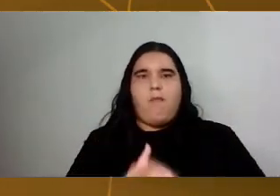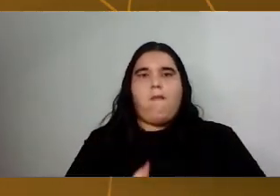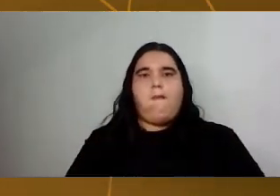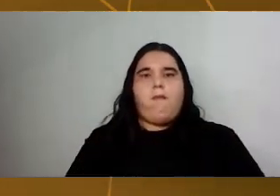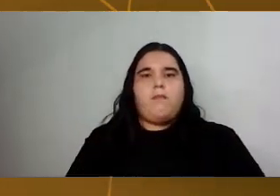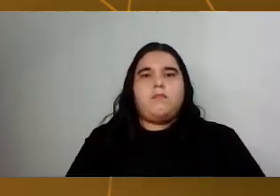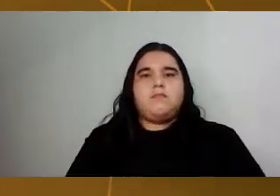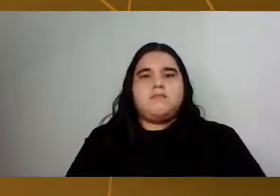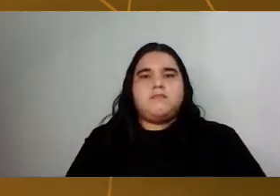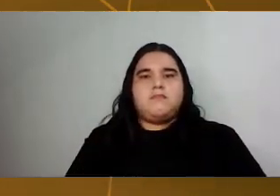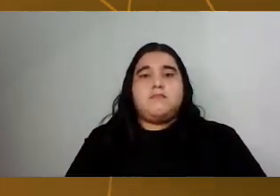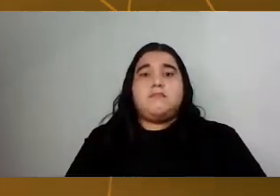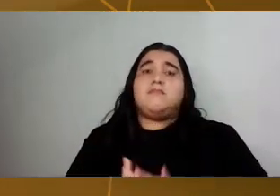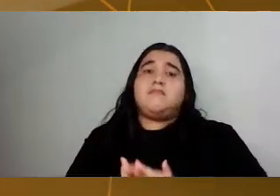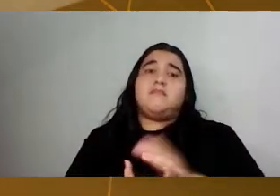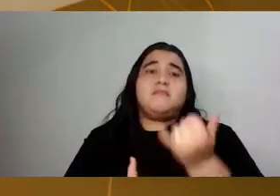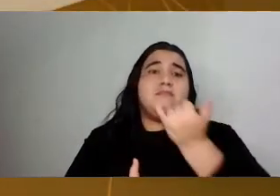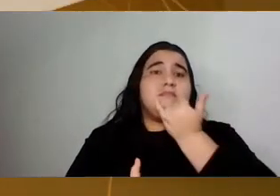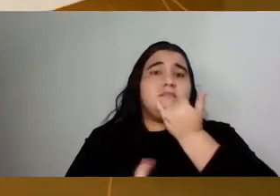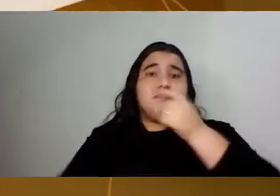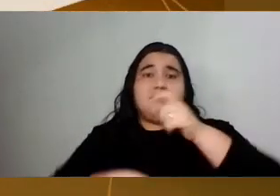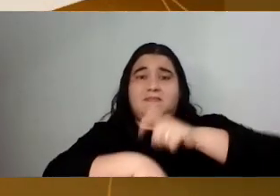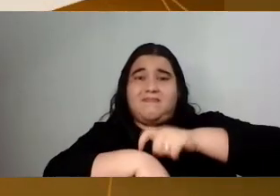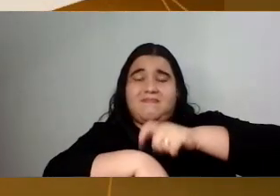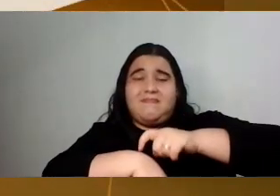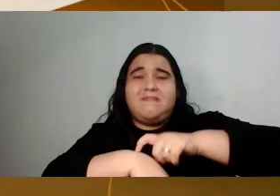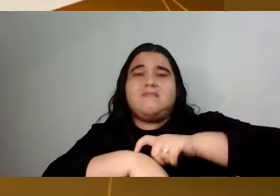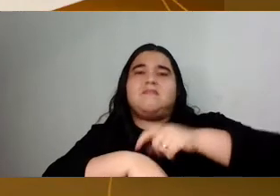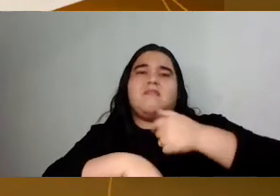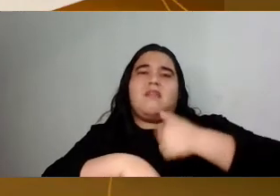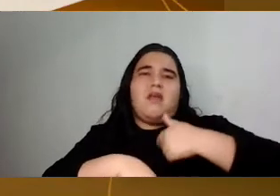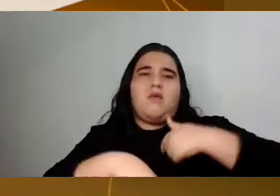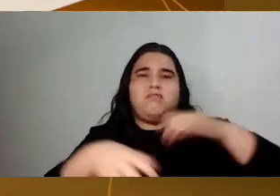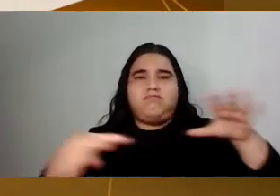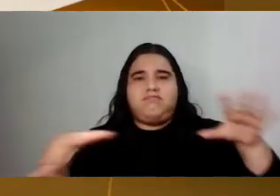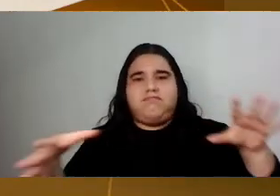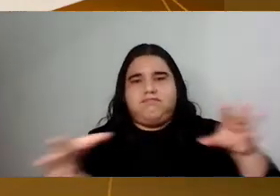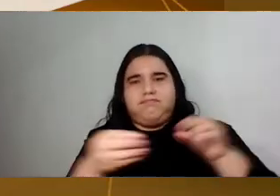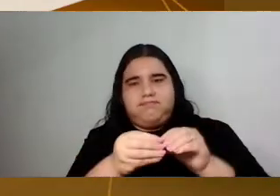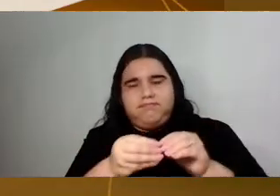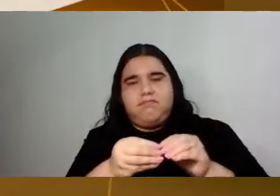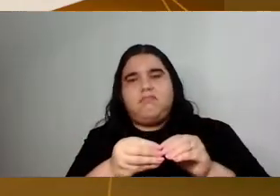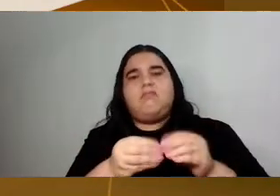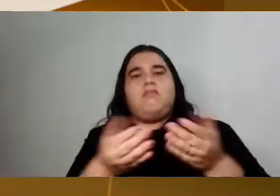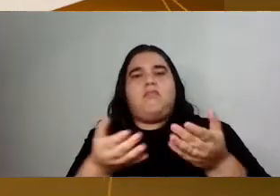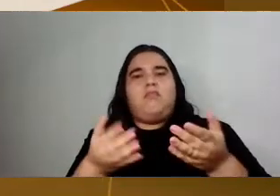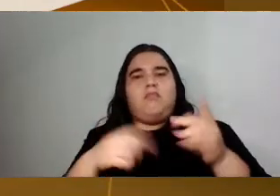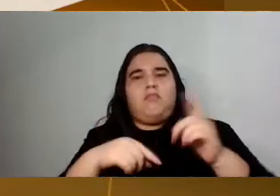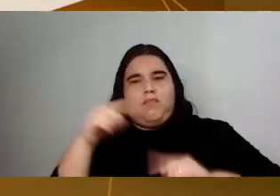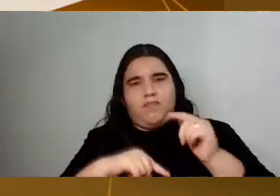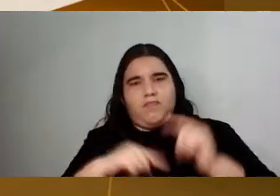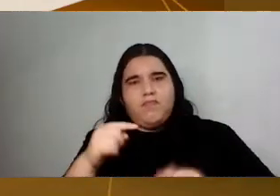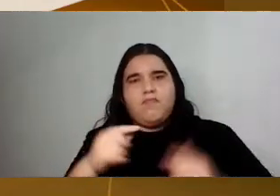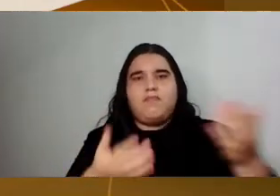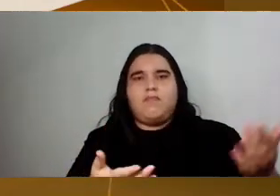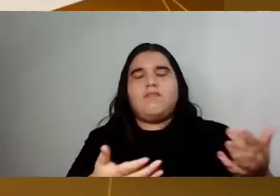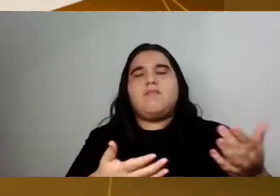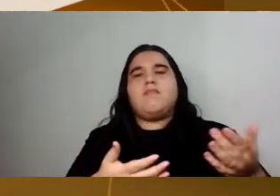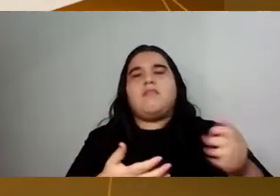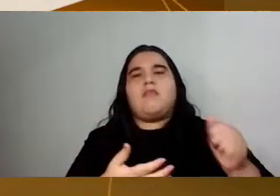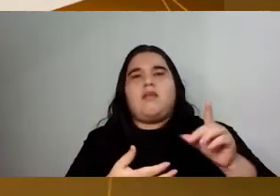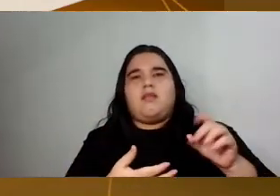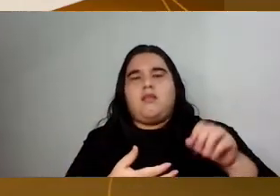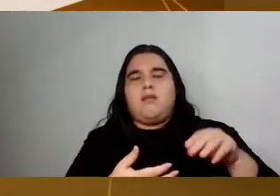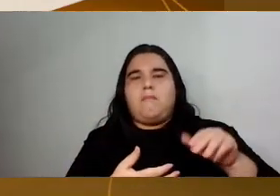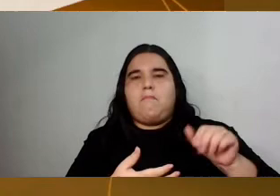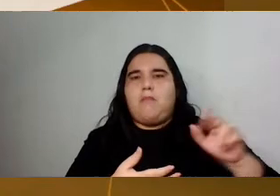Devido ao avançado da hora, eu vou ser breve, tá, na explicação do equipamento. Quando o Ademar nos procurou, né, para trabalhar nesse